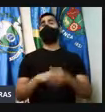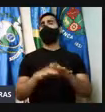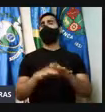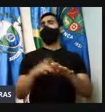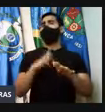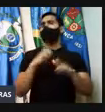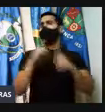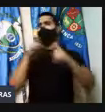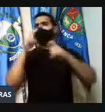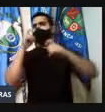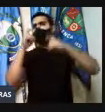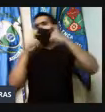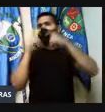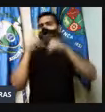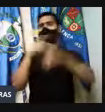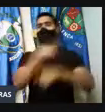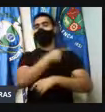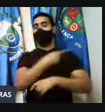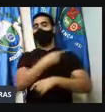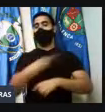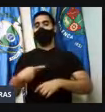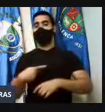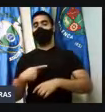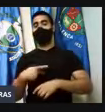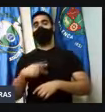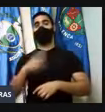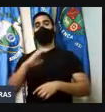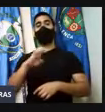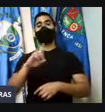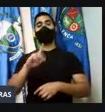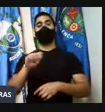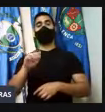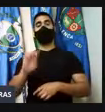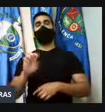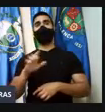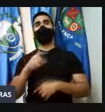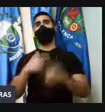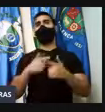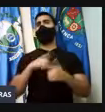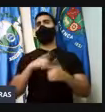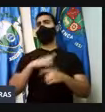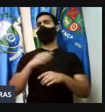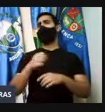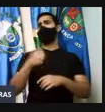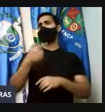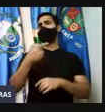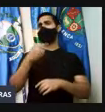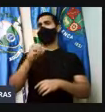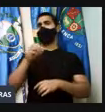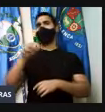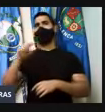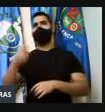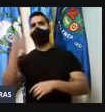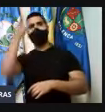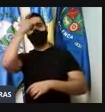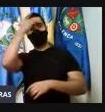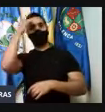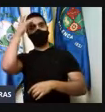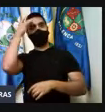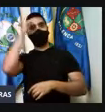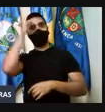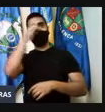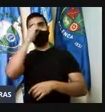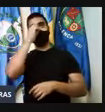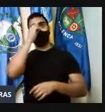grande do presidente da SEDAI, porque a SEDAI tem quase 70 mil funcionários,